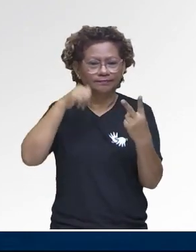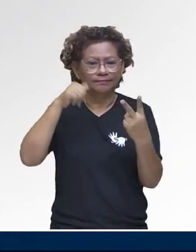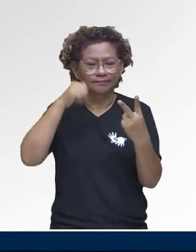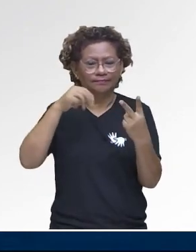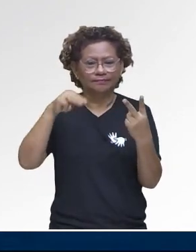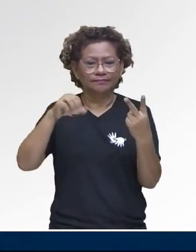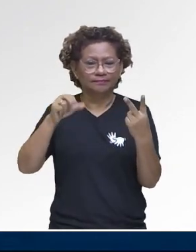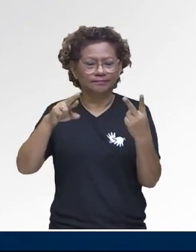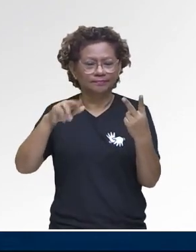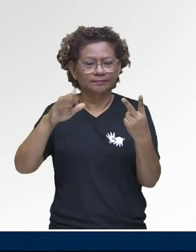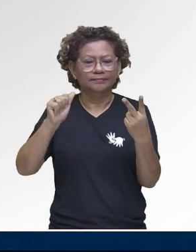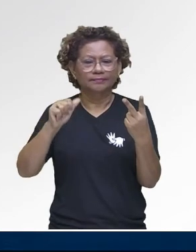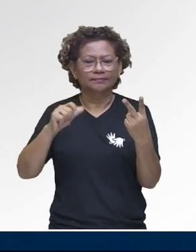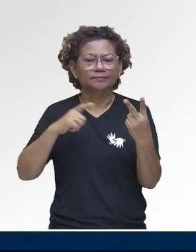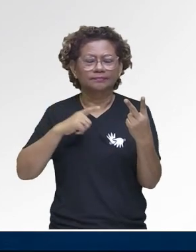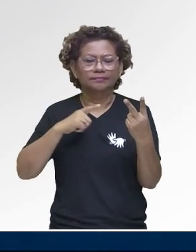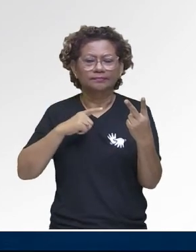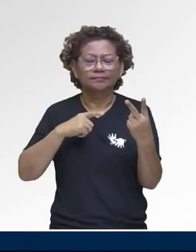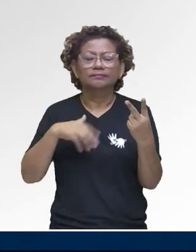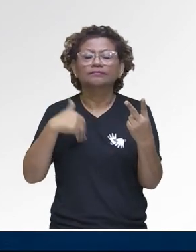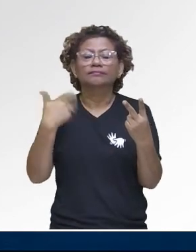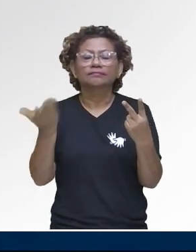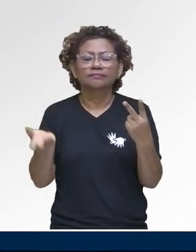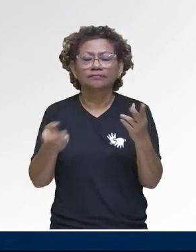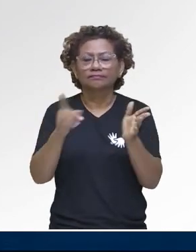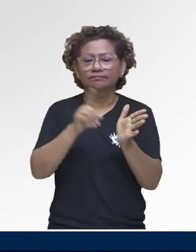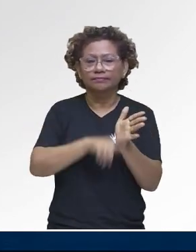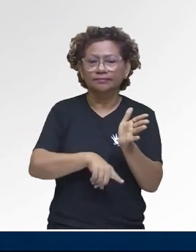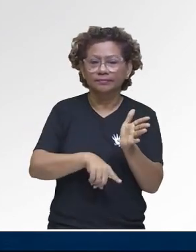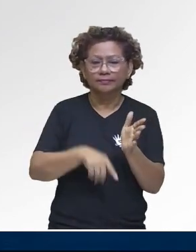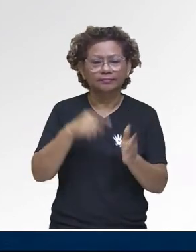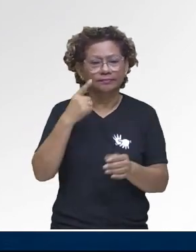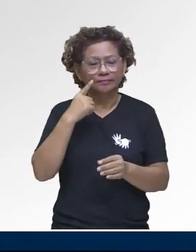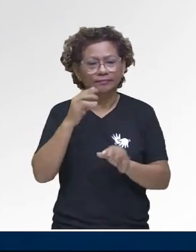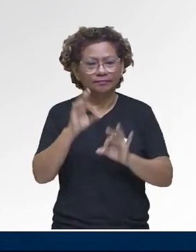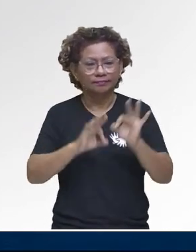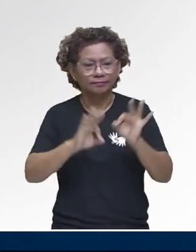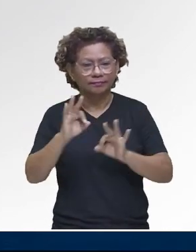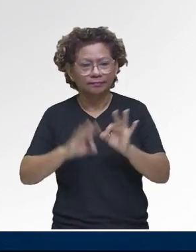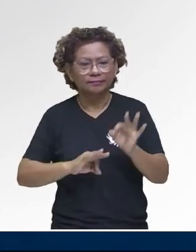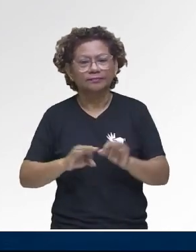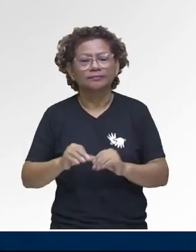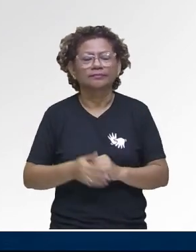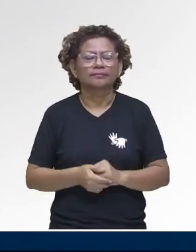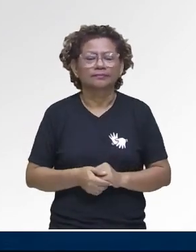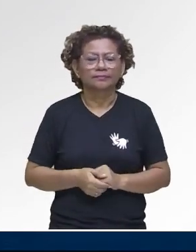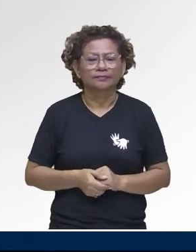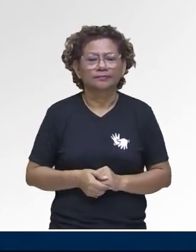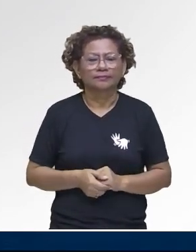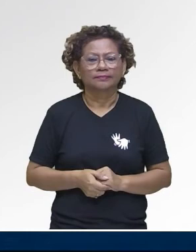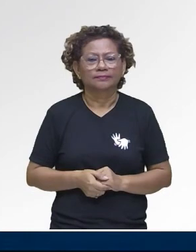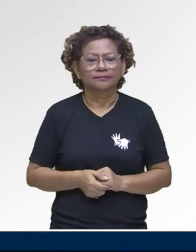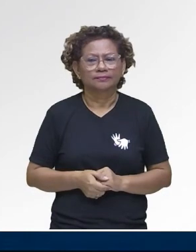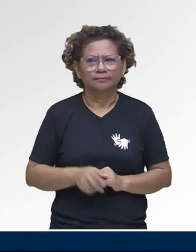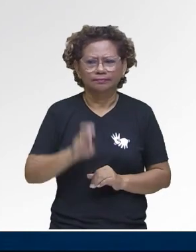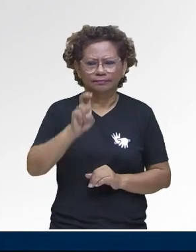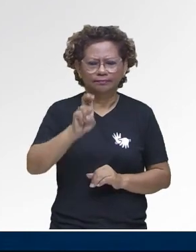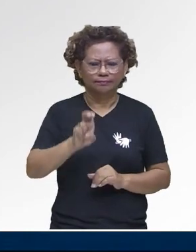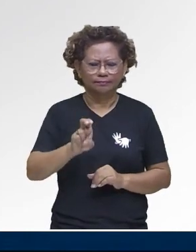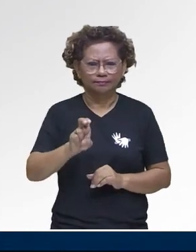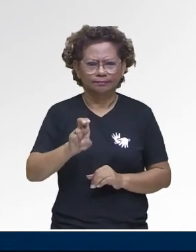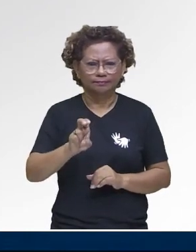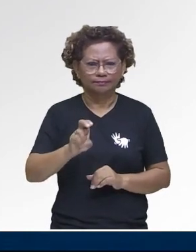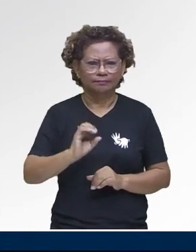fazer a subtração? Bem simples, olha só. 0, 4 menos 2, 2. 6 menos 4, 2. E